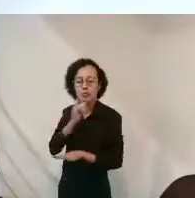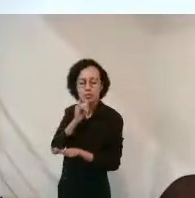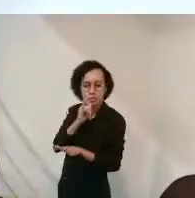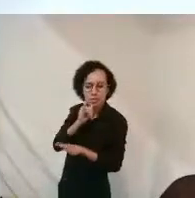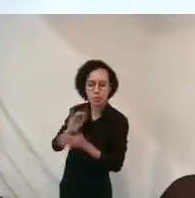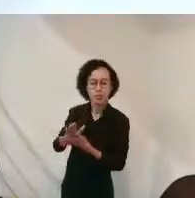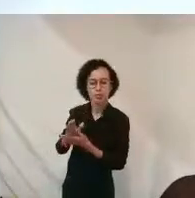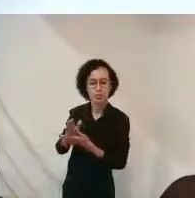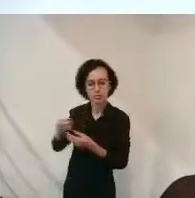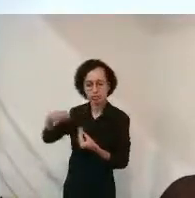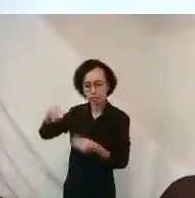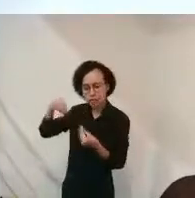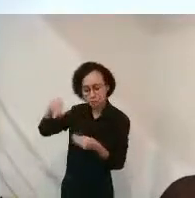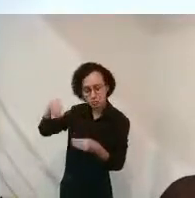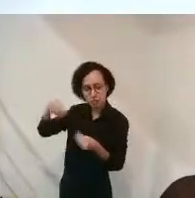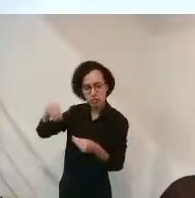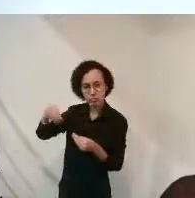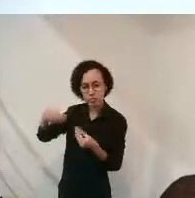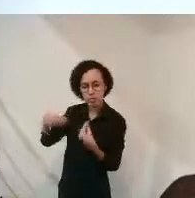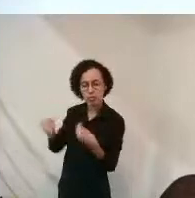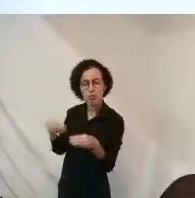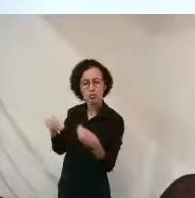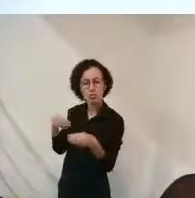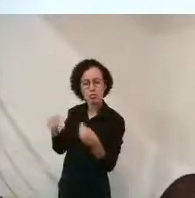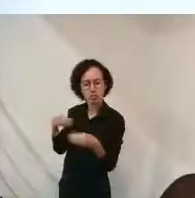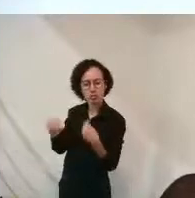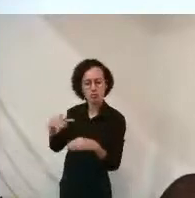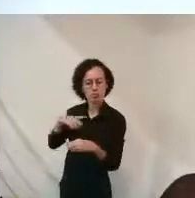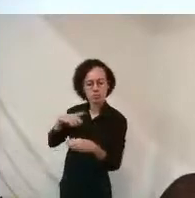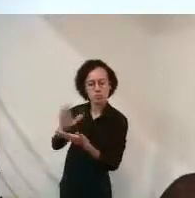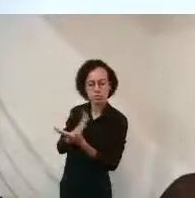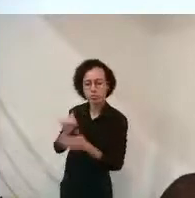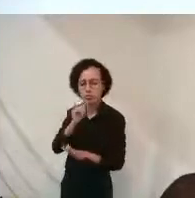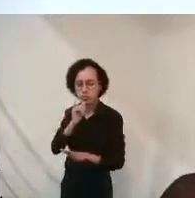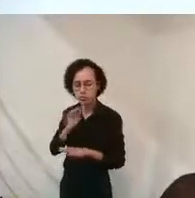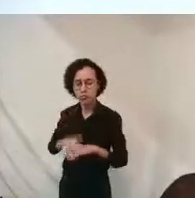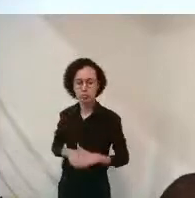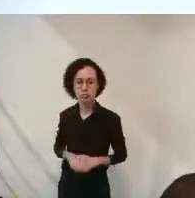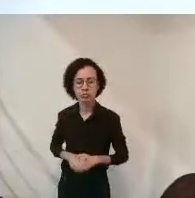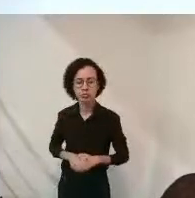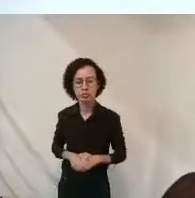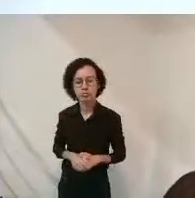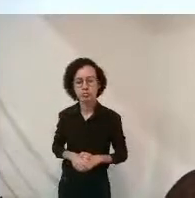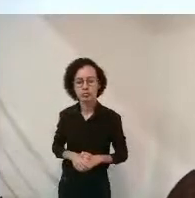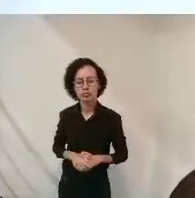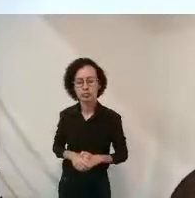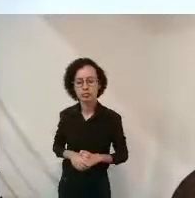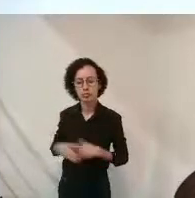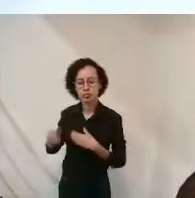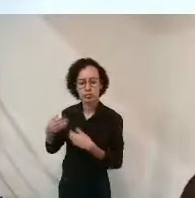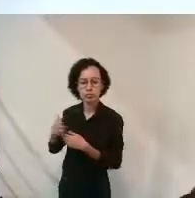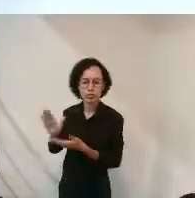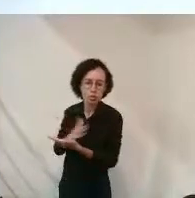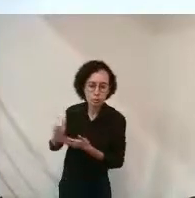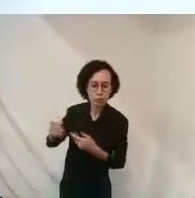às embalagens. Né? Há exemplos de determinados produtos que há uma concentração